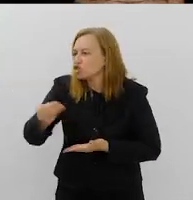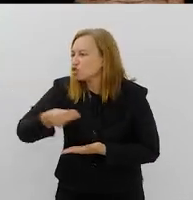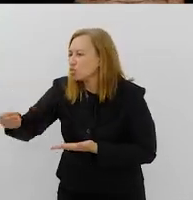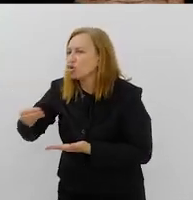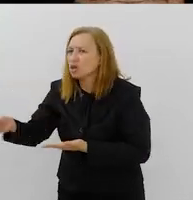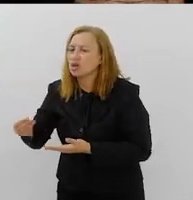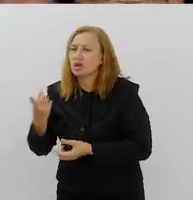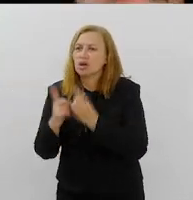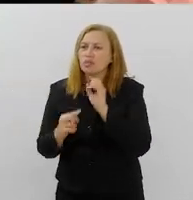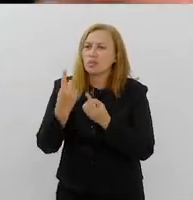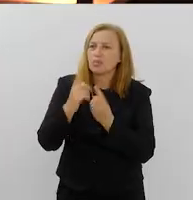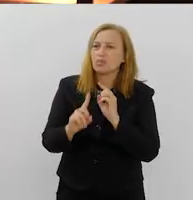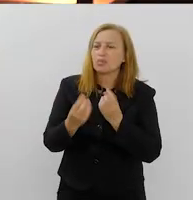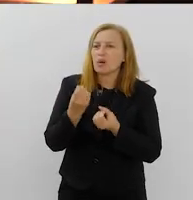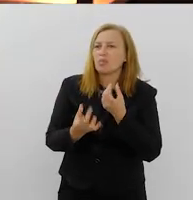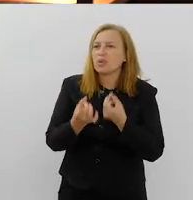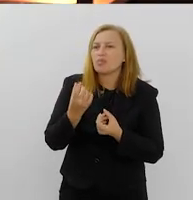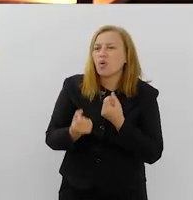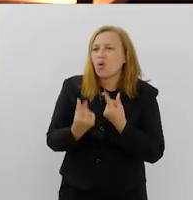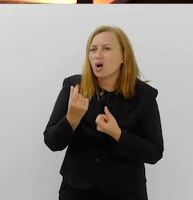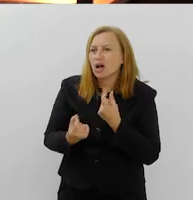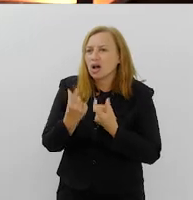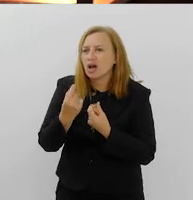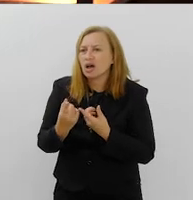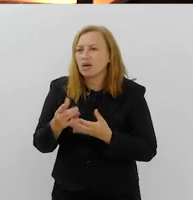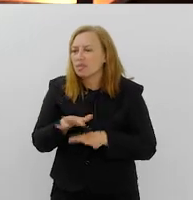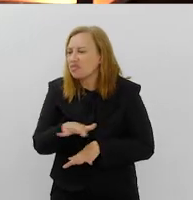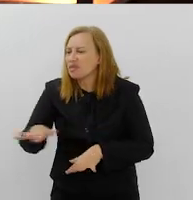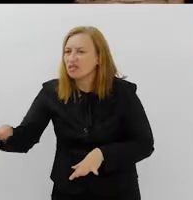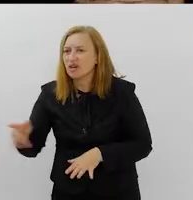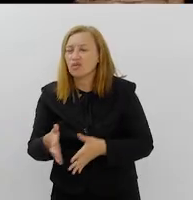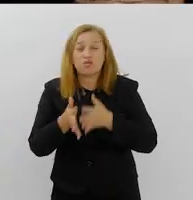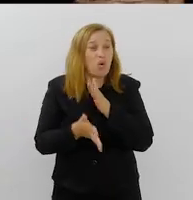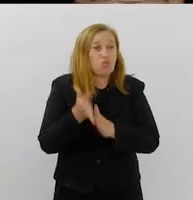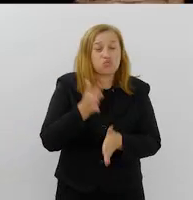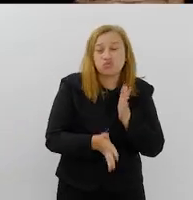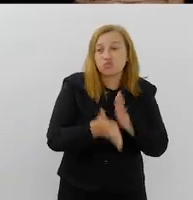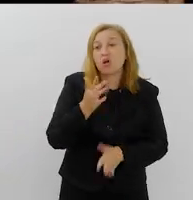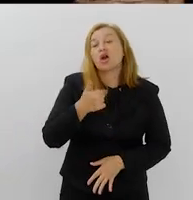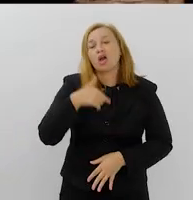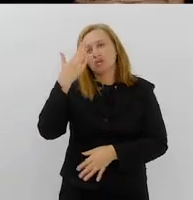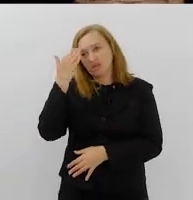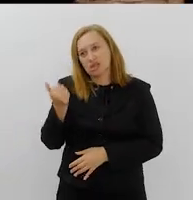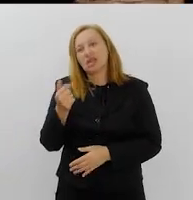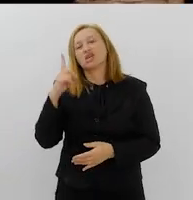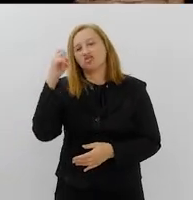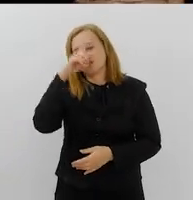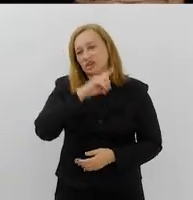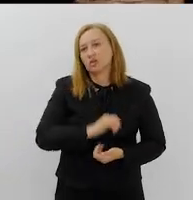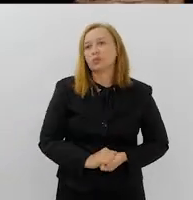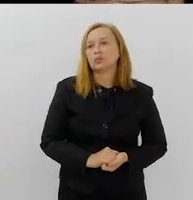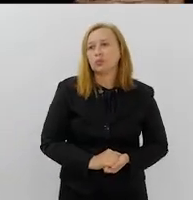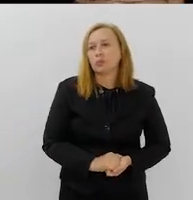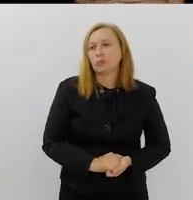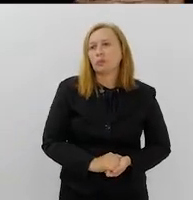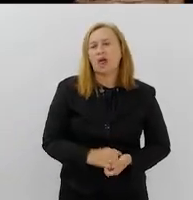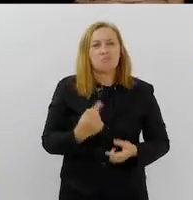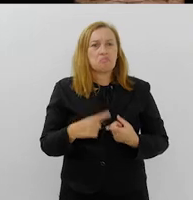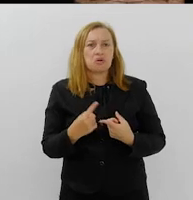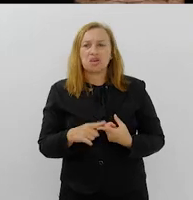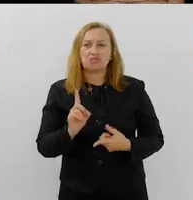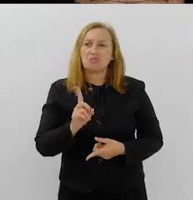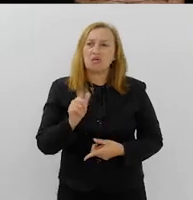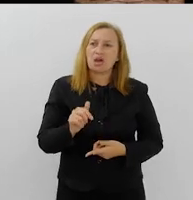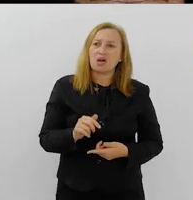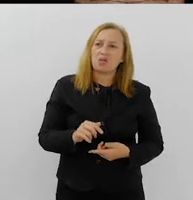filmando, distribuíram a pipoca para a comunidade, foi uma confusão. Então eu sei que é difícil. É. Porque